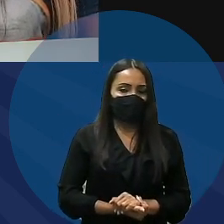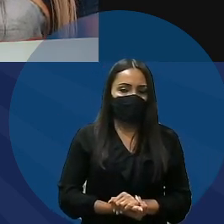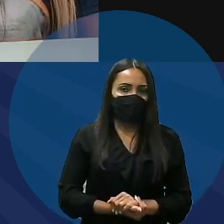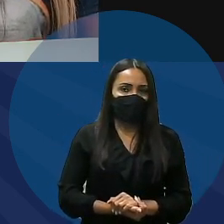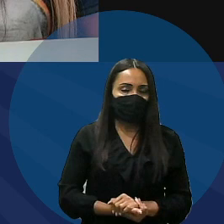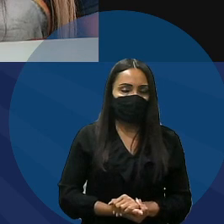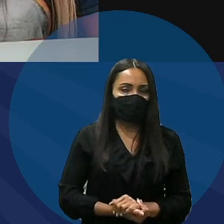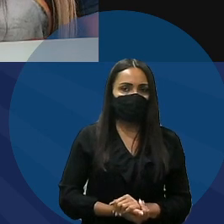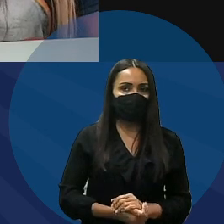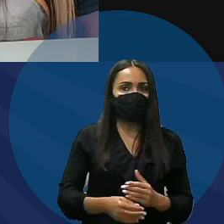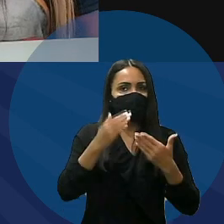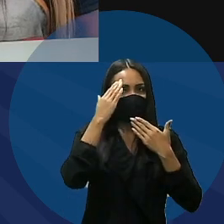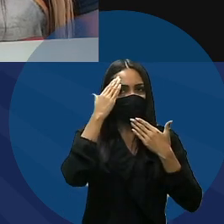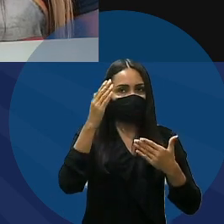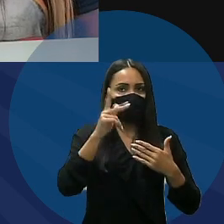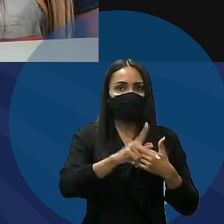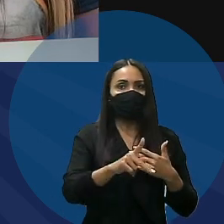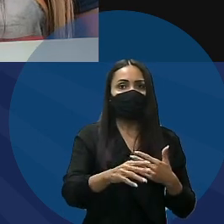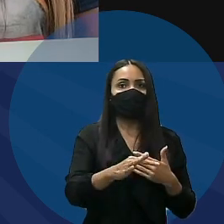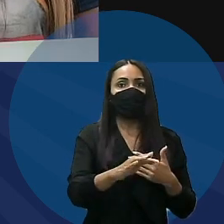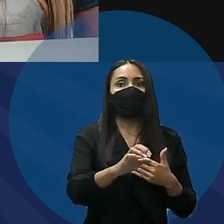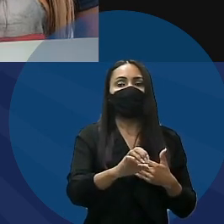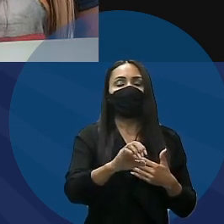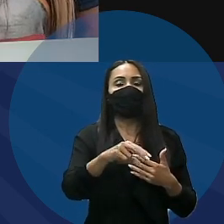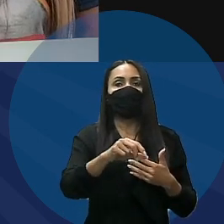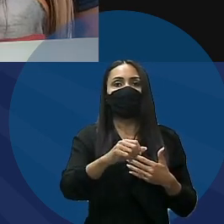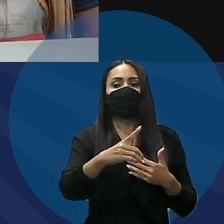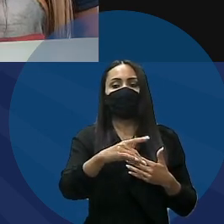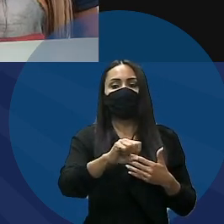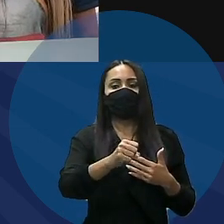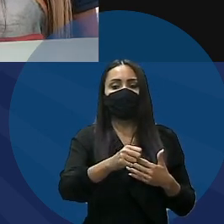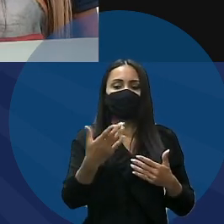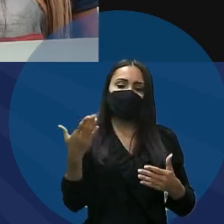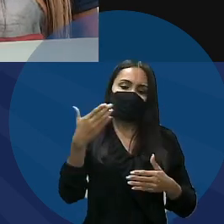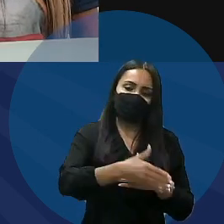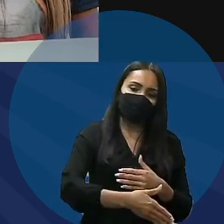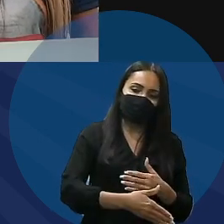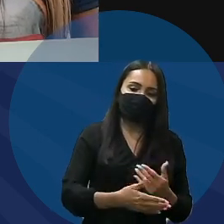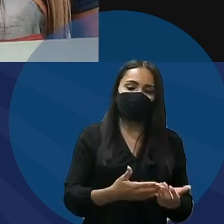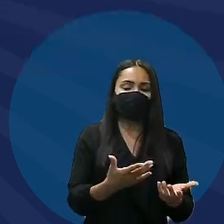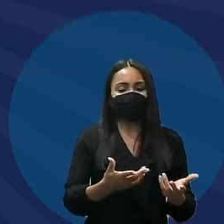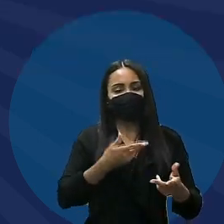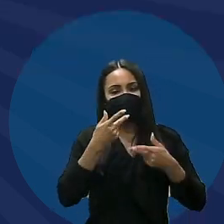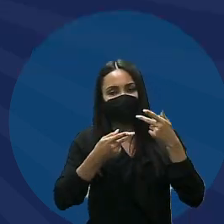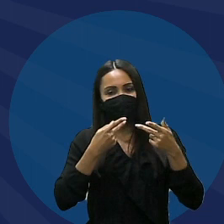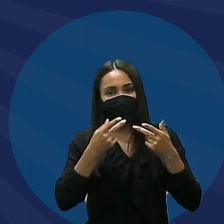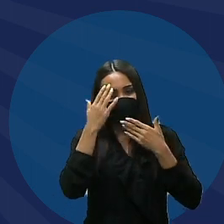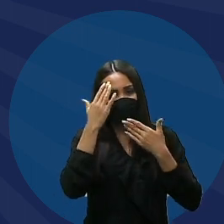Obrigado ao senhor, professor Fernando Chile, pela sua participação, seu sarau. Muito obrigada, viu?